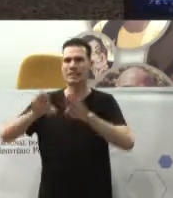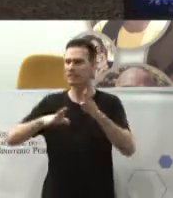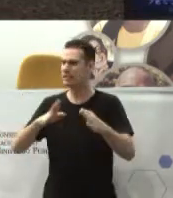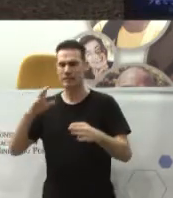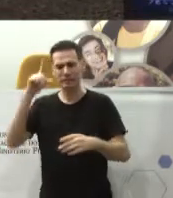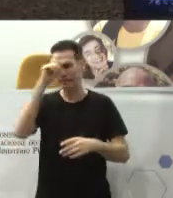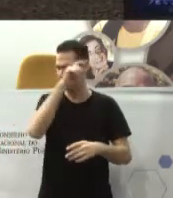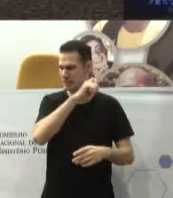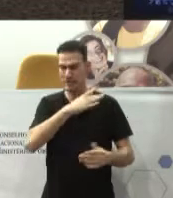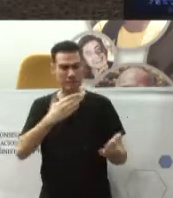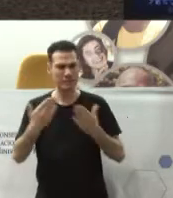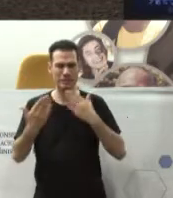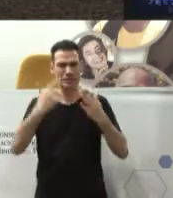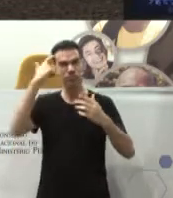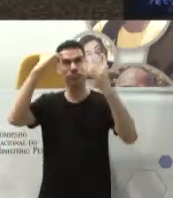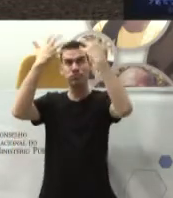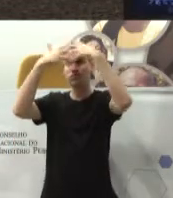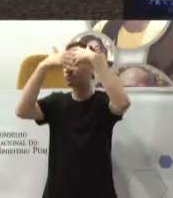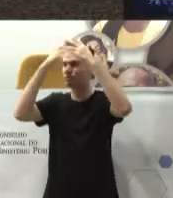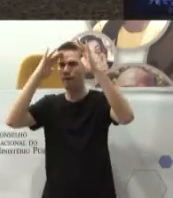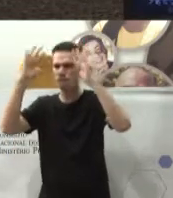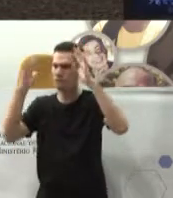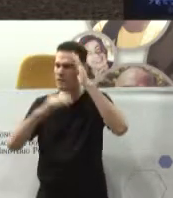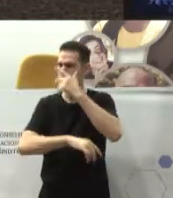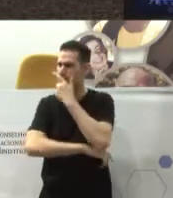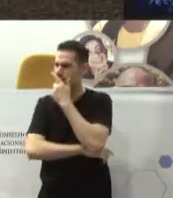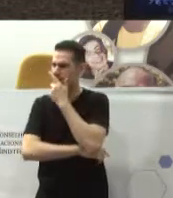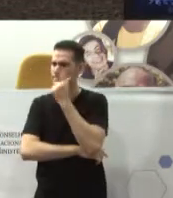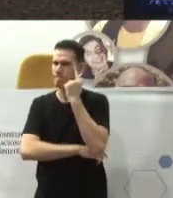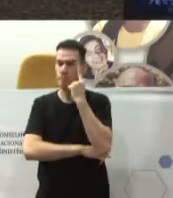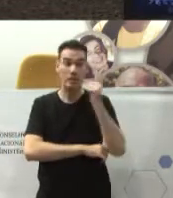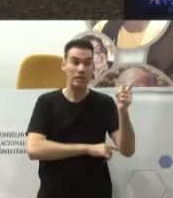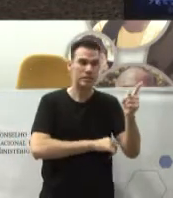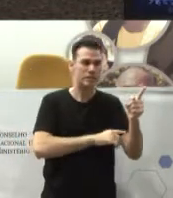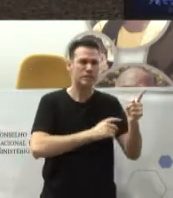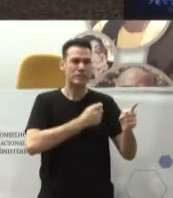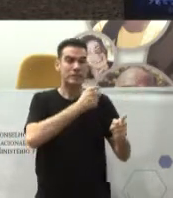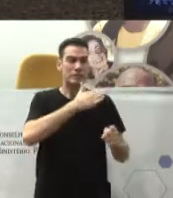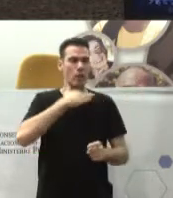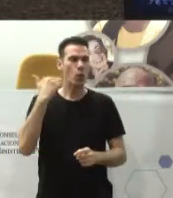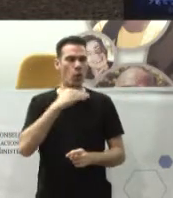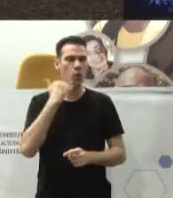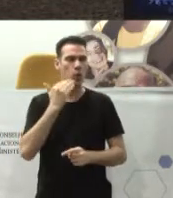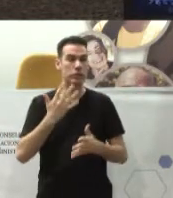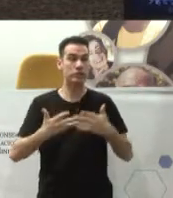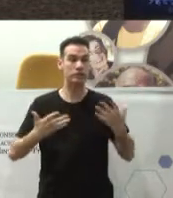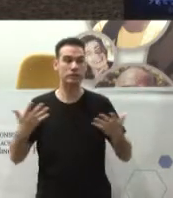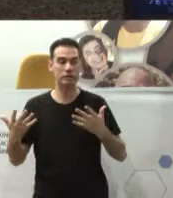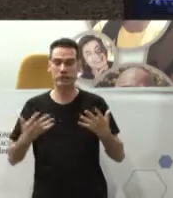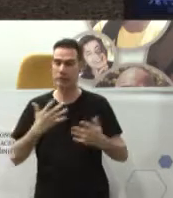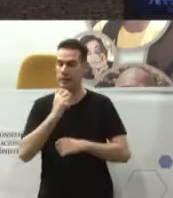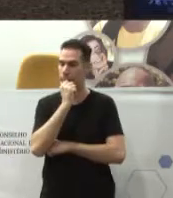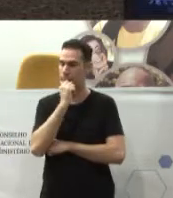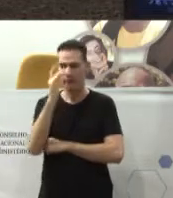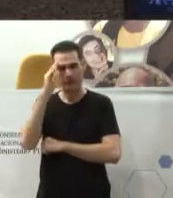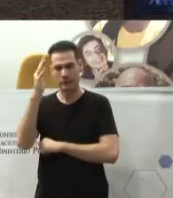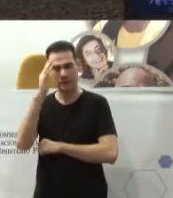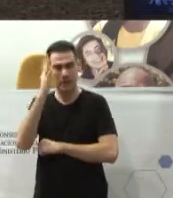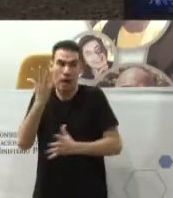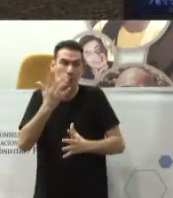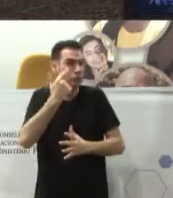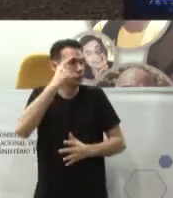naquela racionalidade quando nós temos o anúncio de morte iminente. Nós muitas vezes não compreendemos